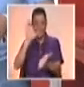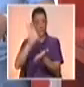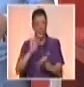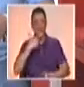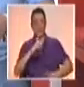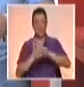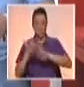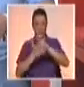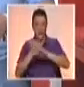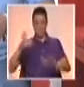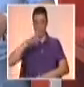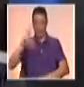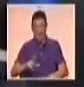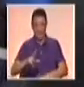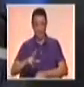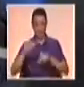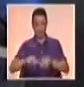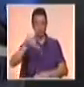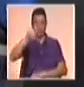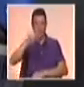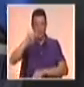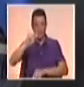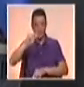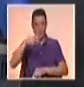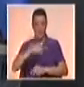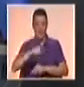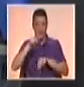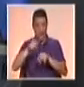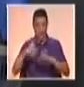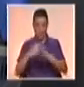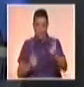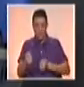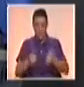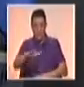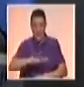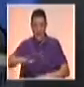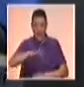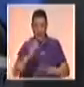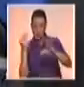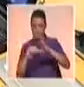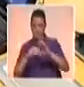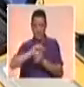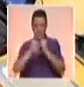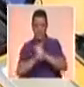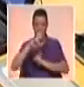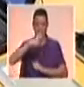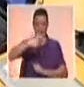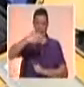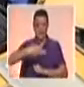de língua gestual portuguesa. Também Noélia Macedo, coordenadora da área de conteúdos adaptados da